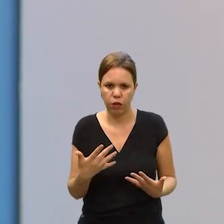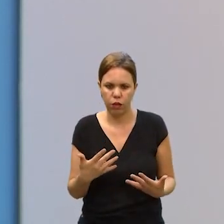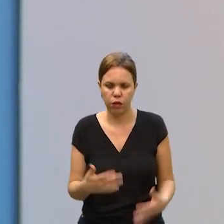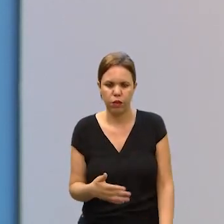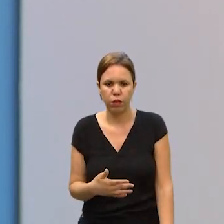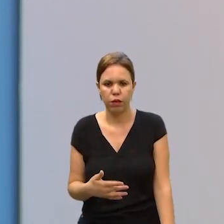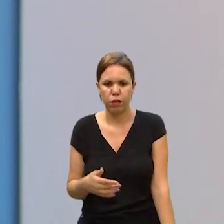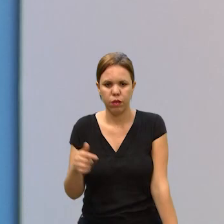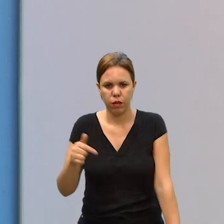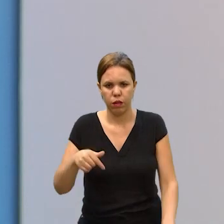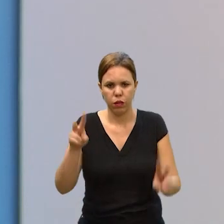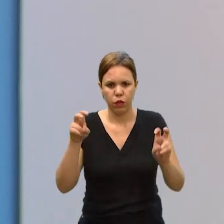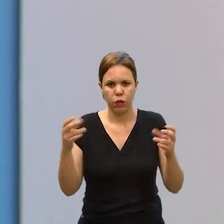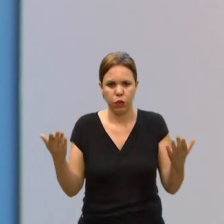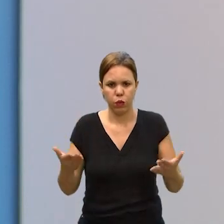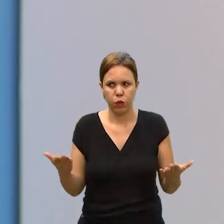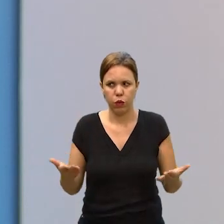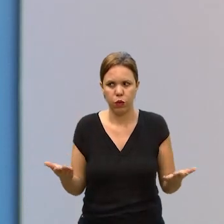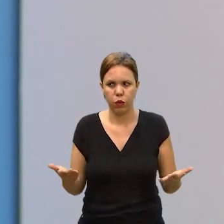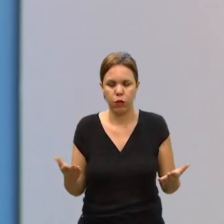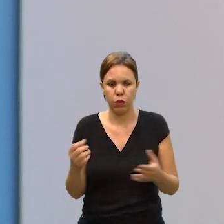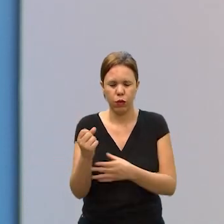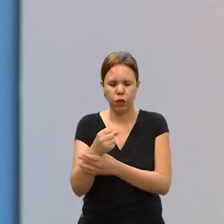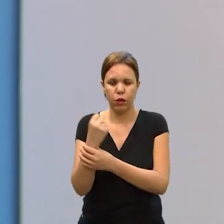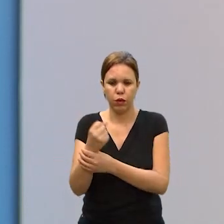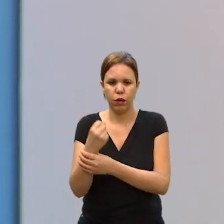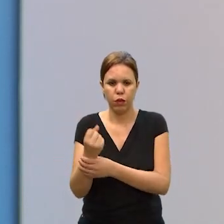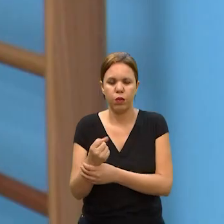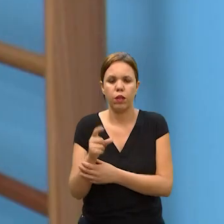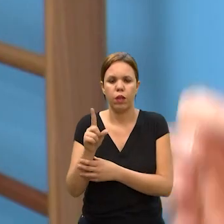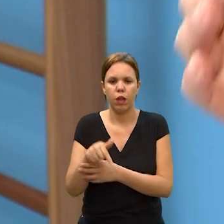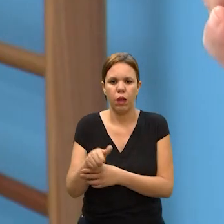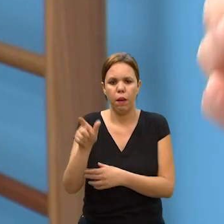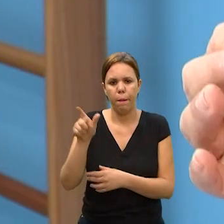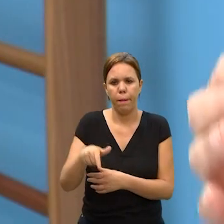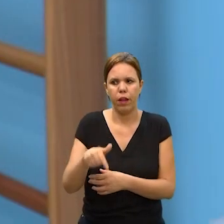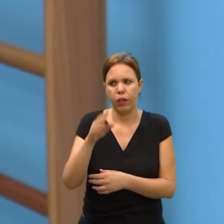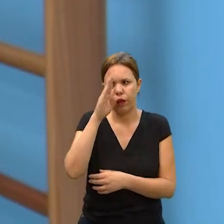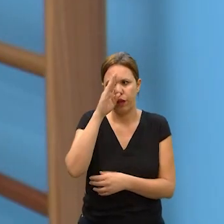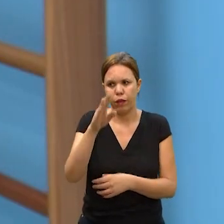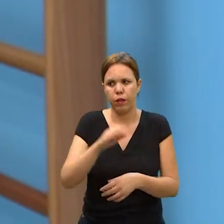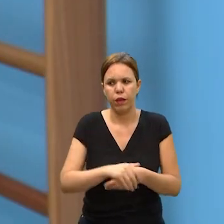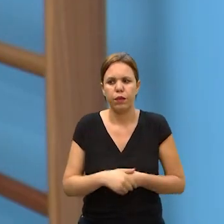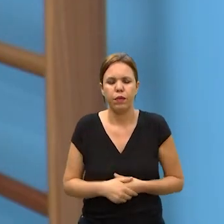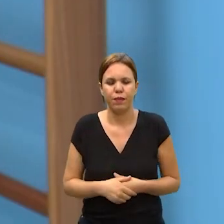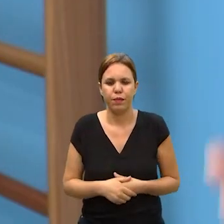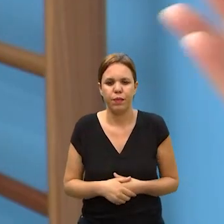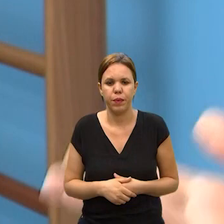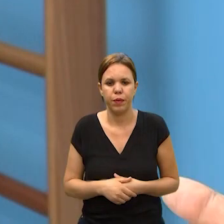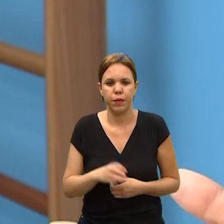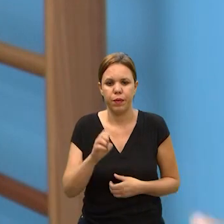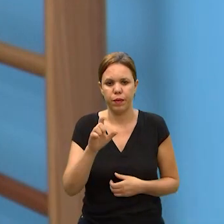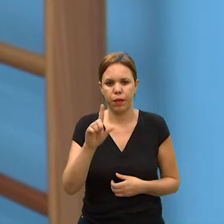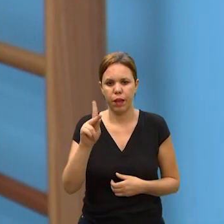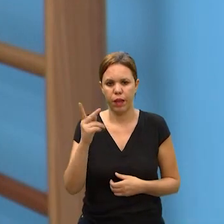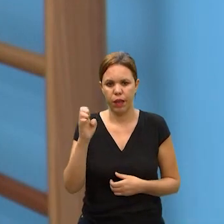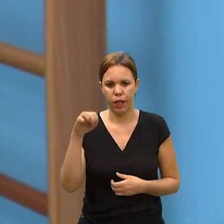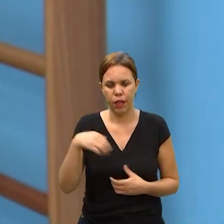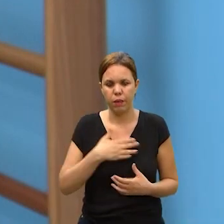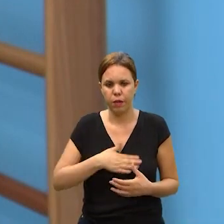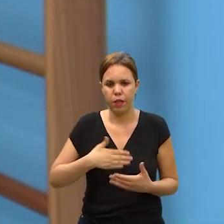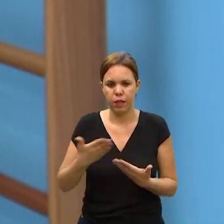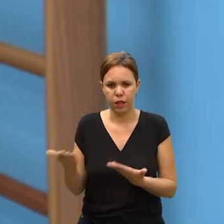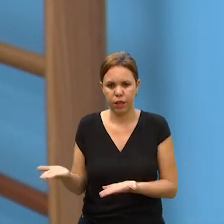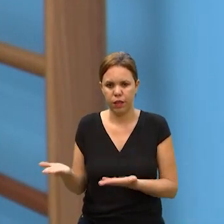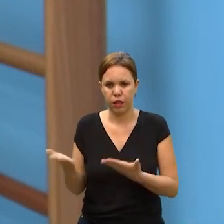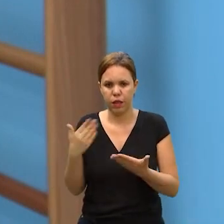de saúde. E dentro desse tema de hoje, a fisioterapeuta é uma peça fundamental. Ellen, é um